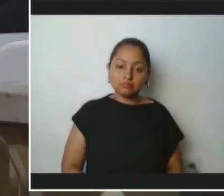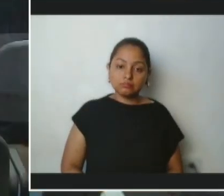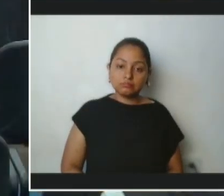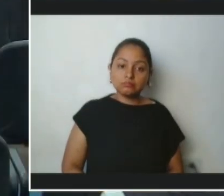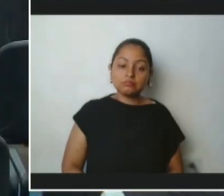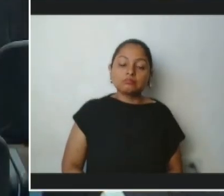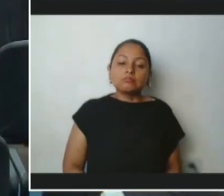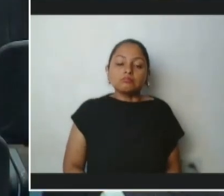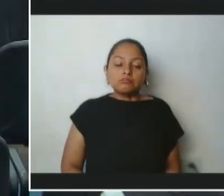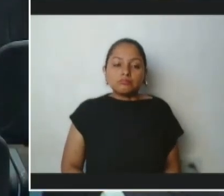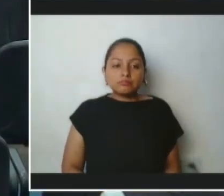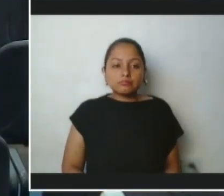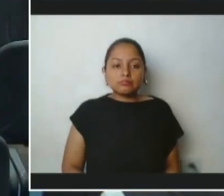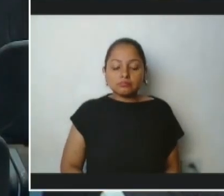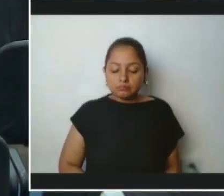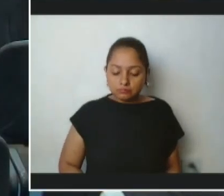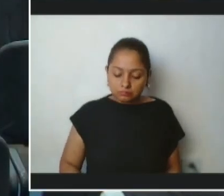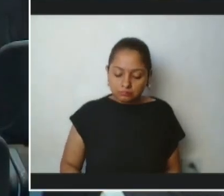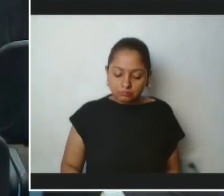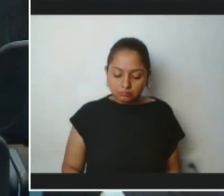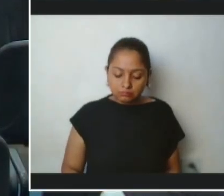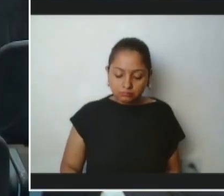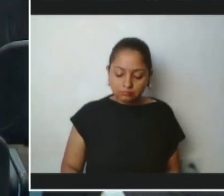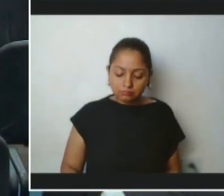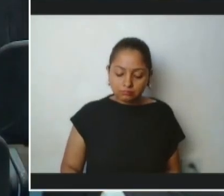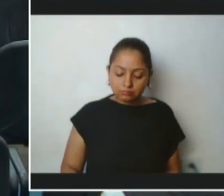No texto escrito.